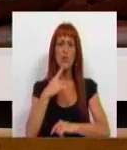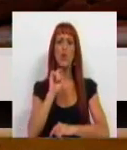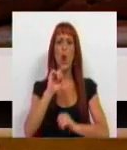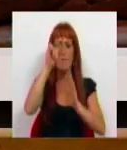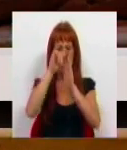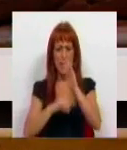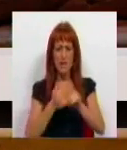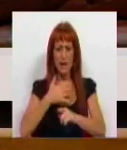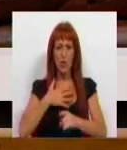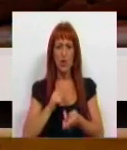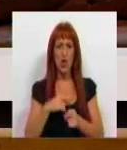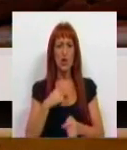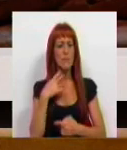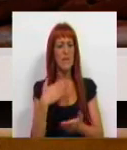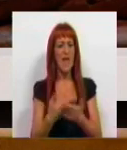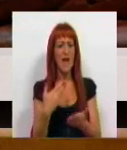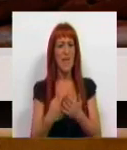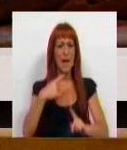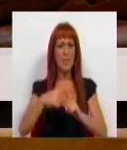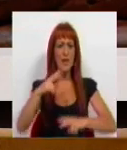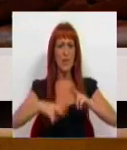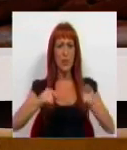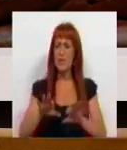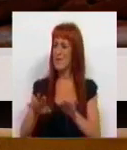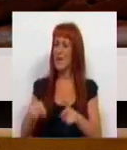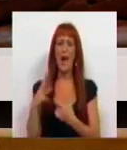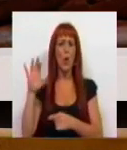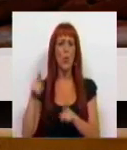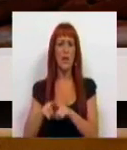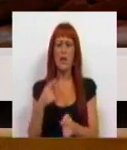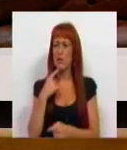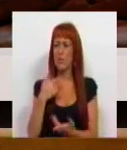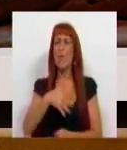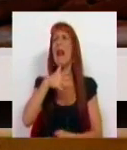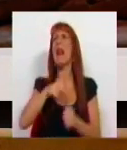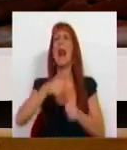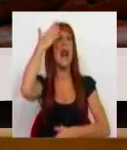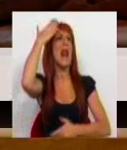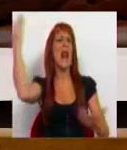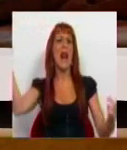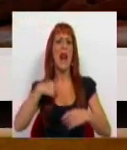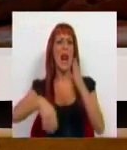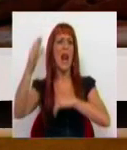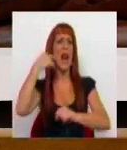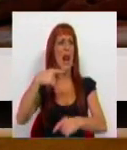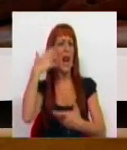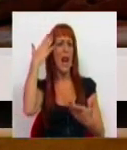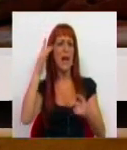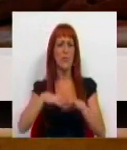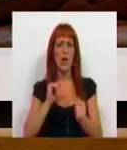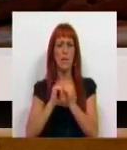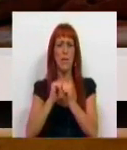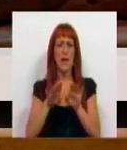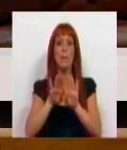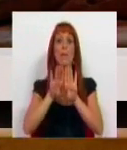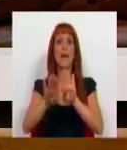da lista de empresas a quem estamos a conceder benefícios fiscais, enquanto sucedem discursos moralistas e juras de que aprendemos a lição sobre os papéis